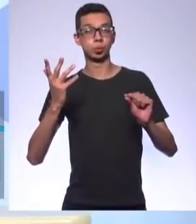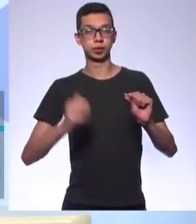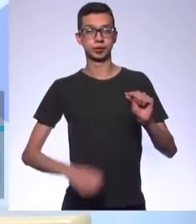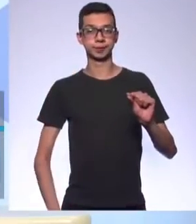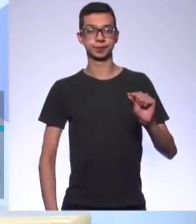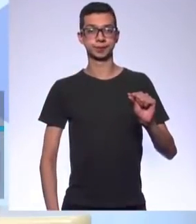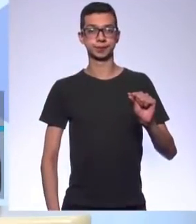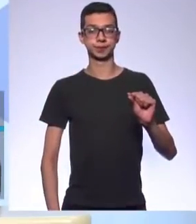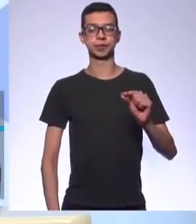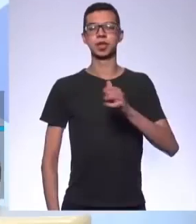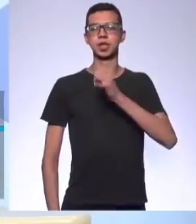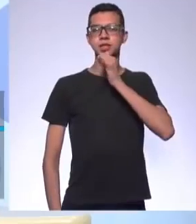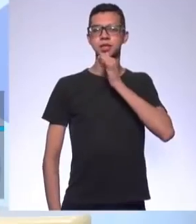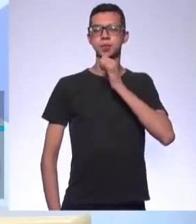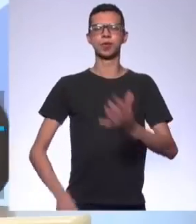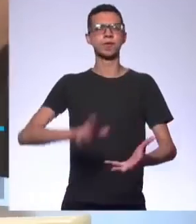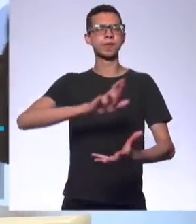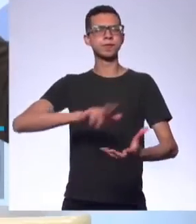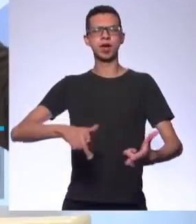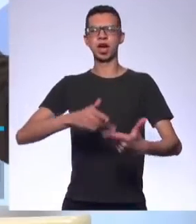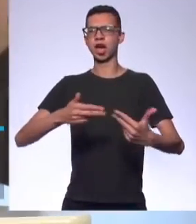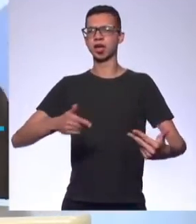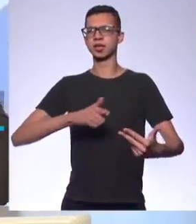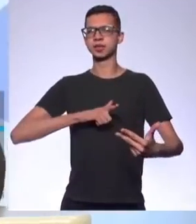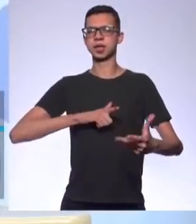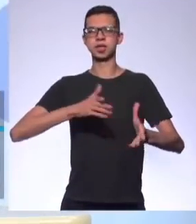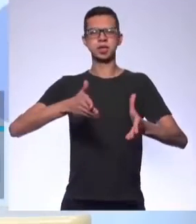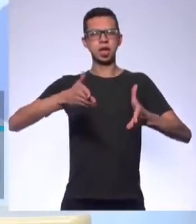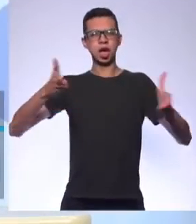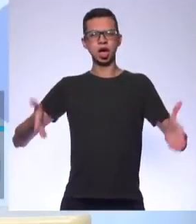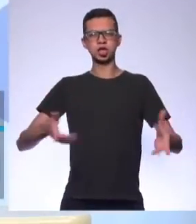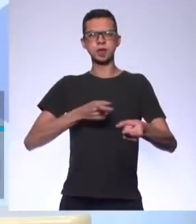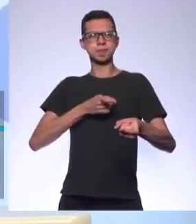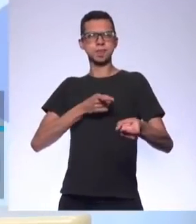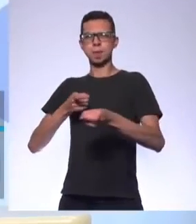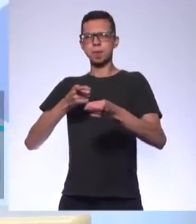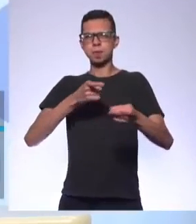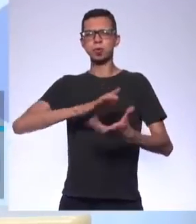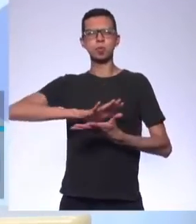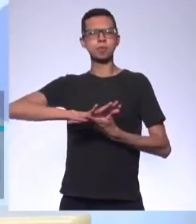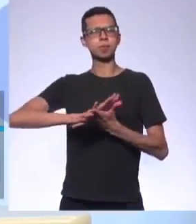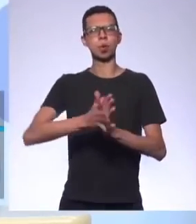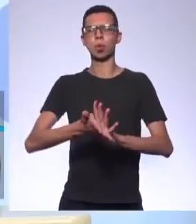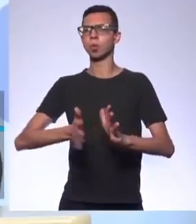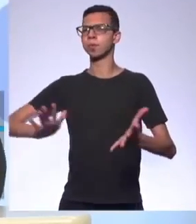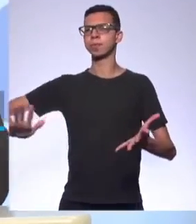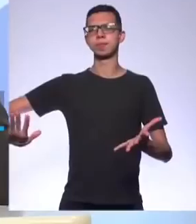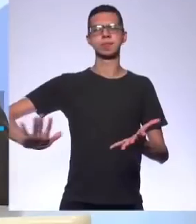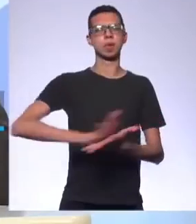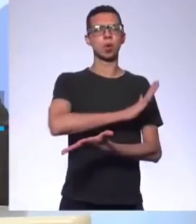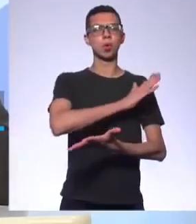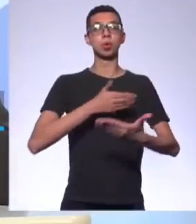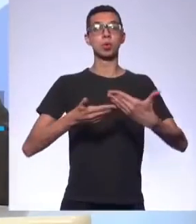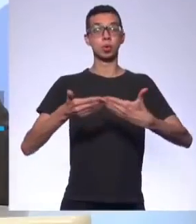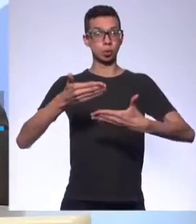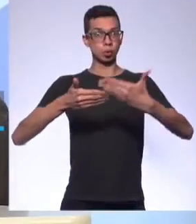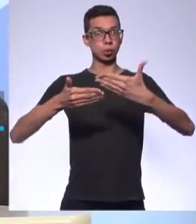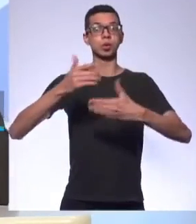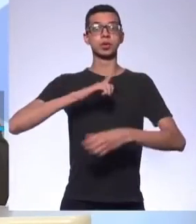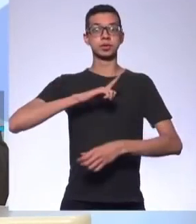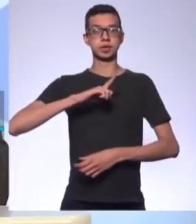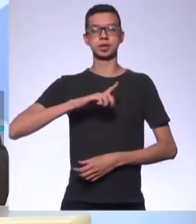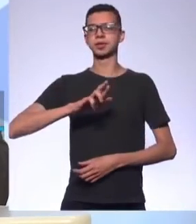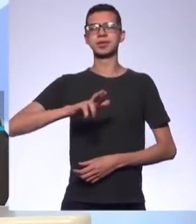instrumentos bélicos de grandes proporções de destruição fossem construídos. Então, não é mais aquela guerra